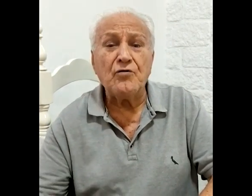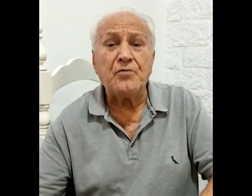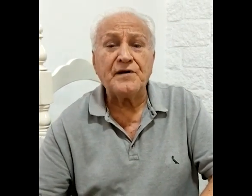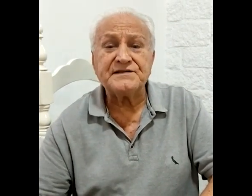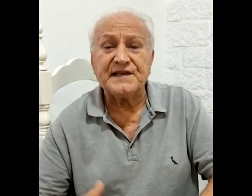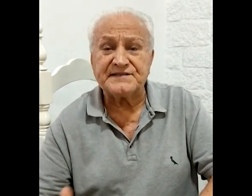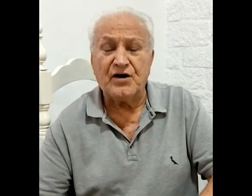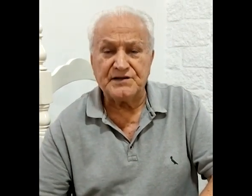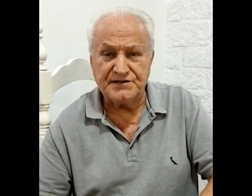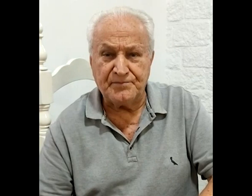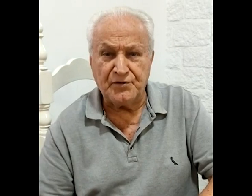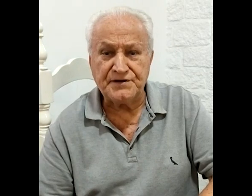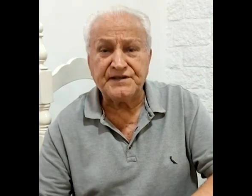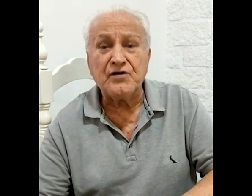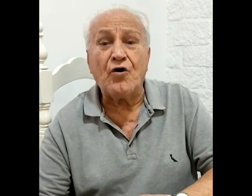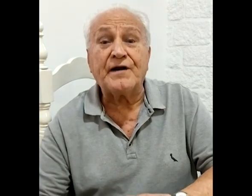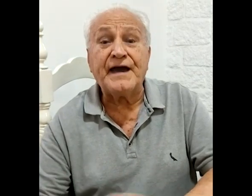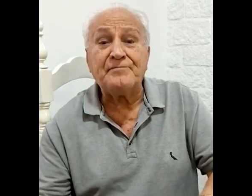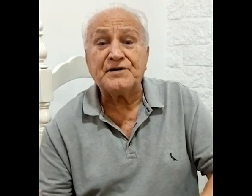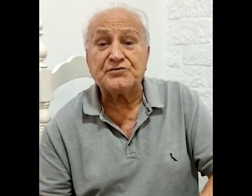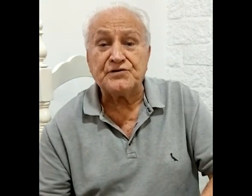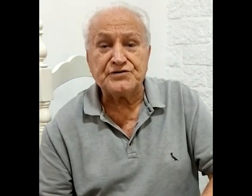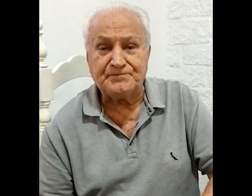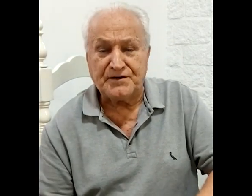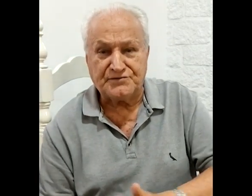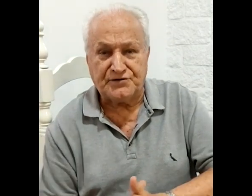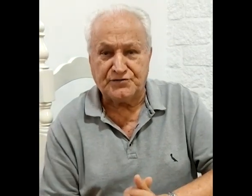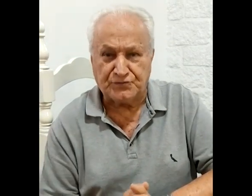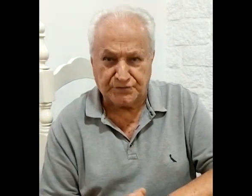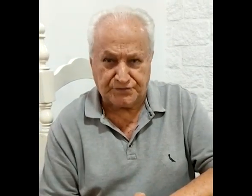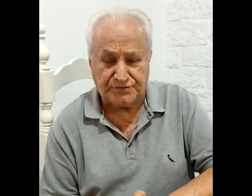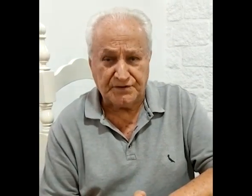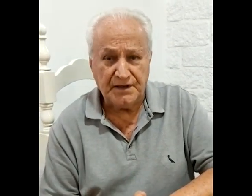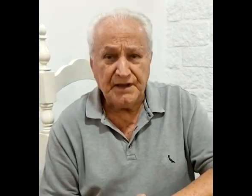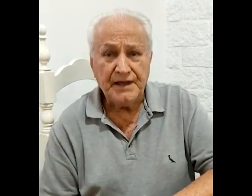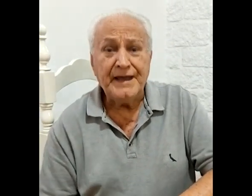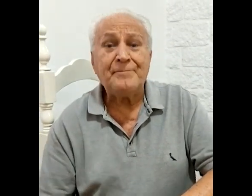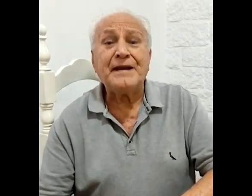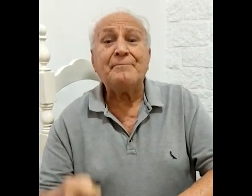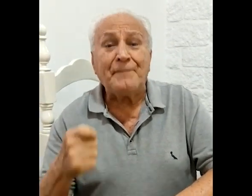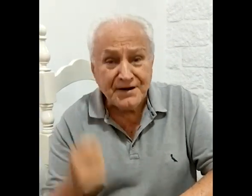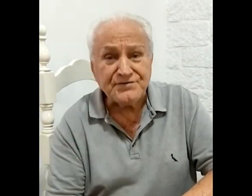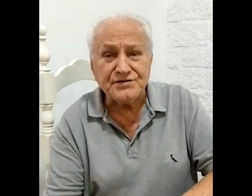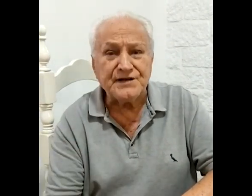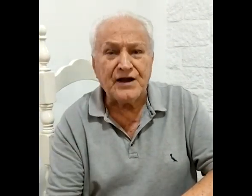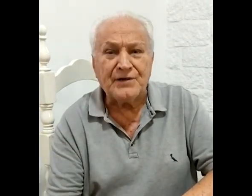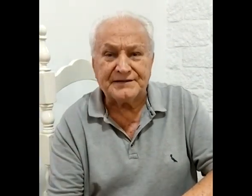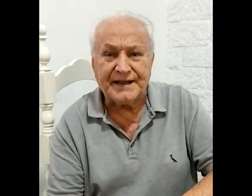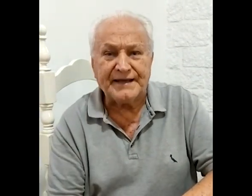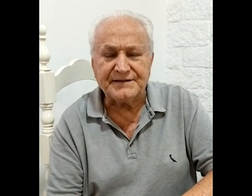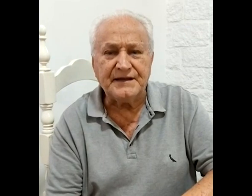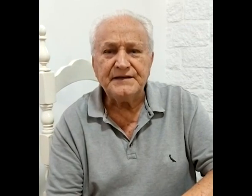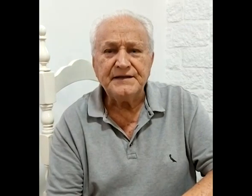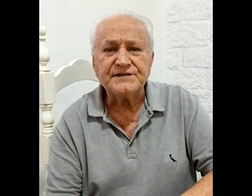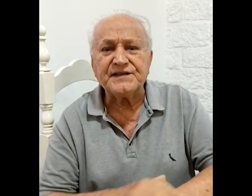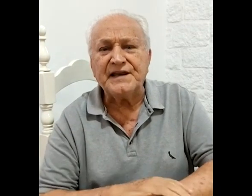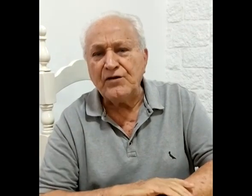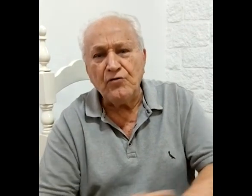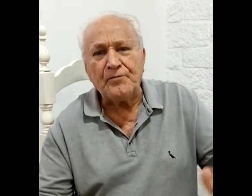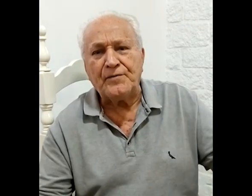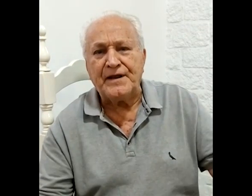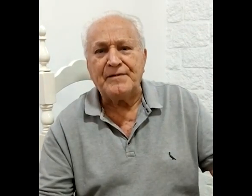possa recompor essas aulas depois sem qualquer prejuízo para os seus estudos É para prestigiar o atleta